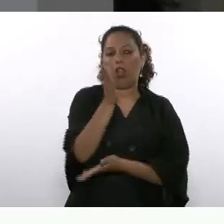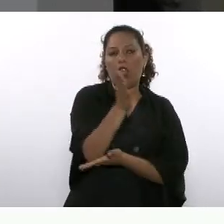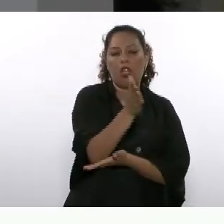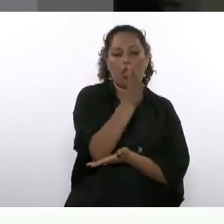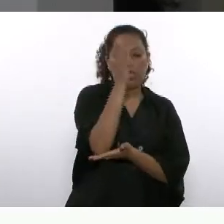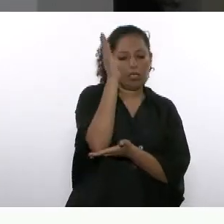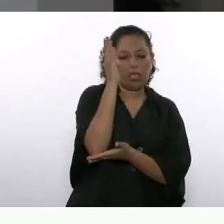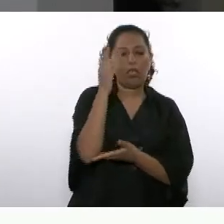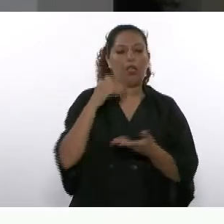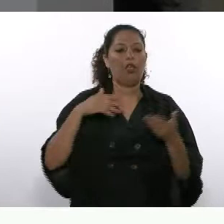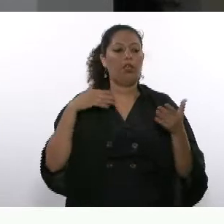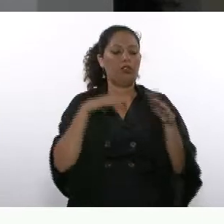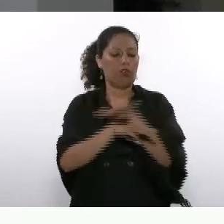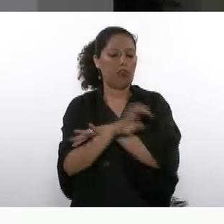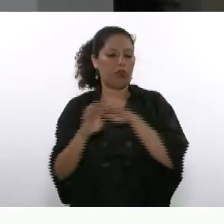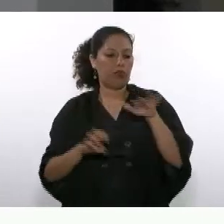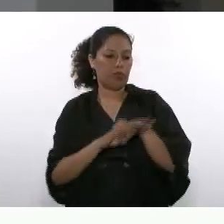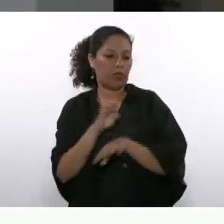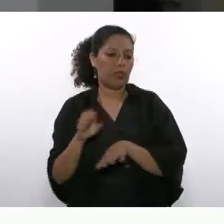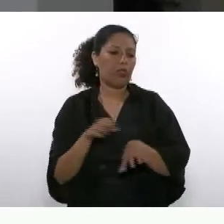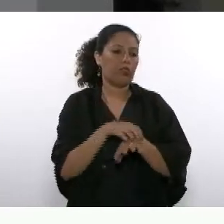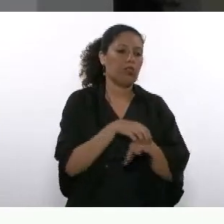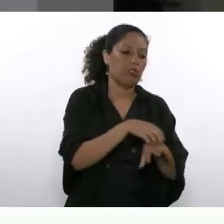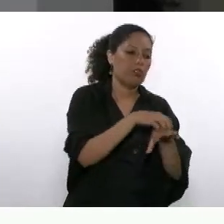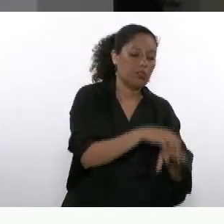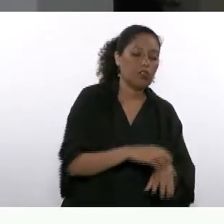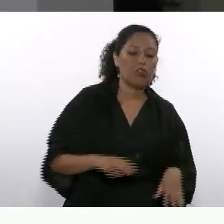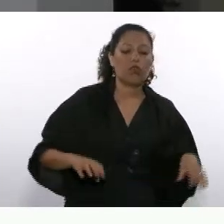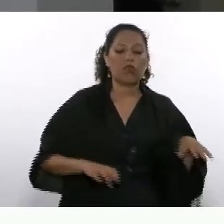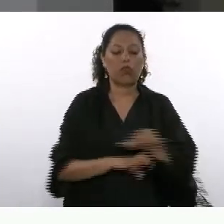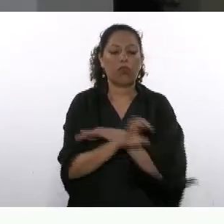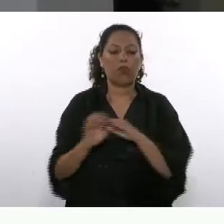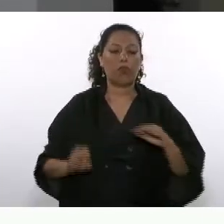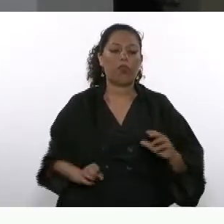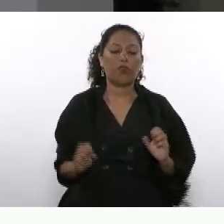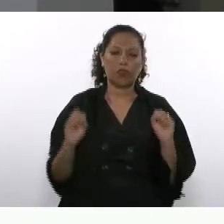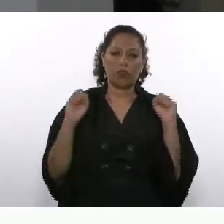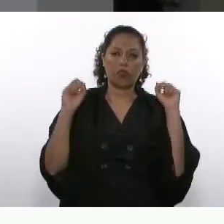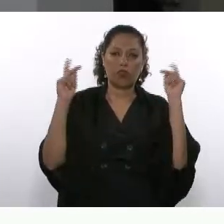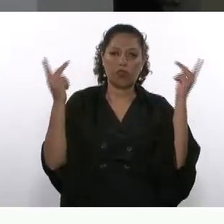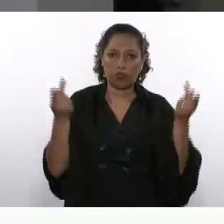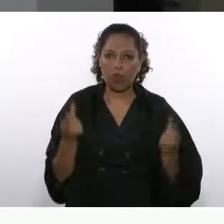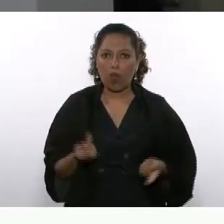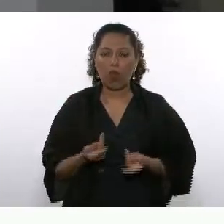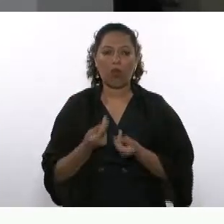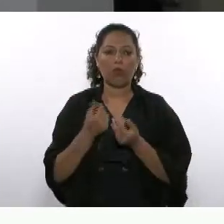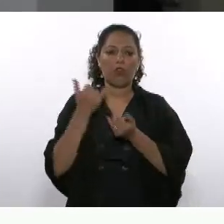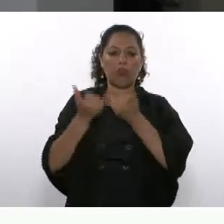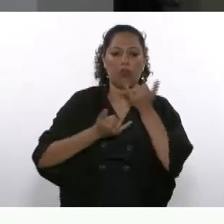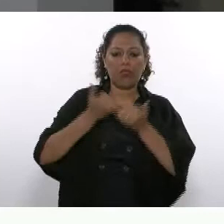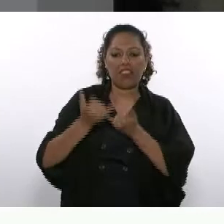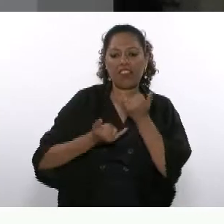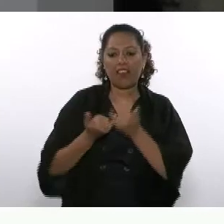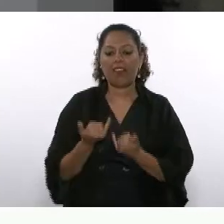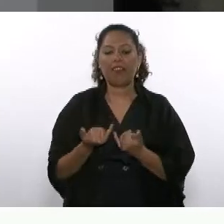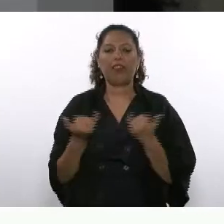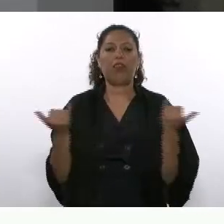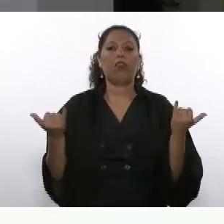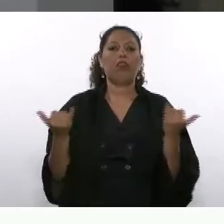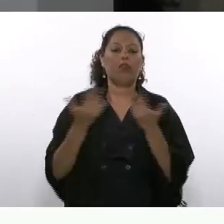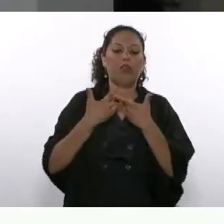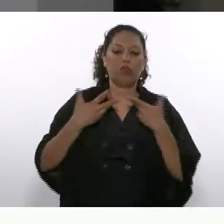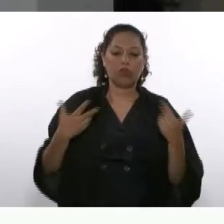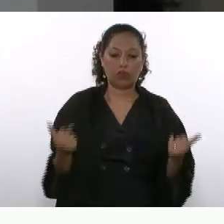de transportadoras, de empresas de eventos, de parques temáticos, de campings, e